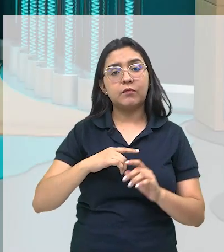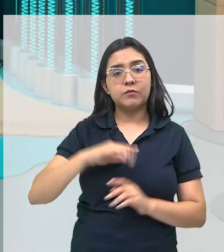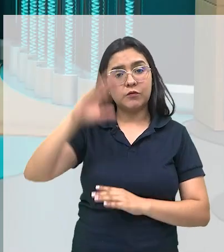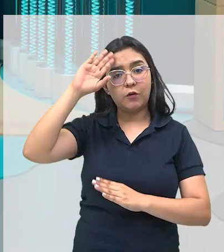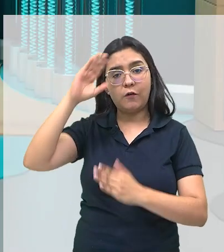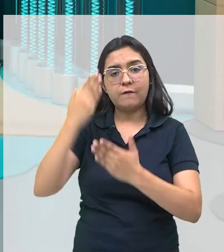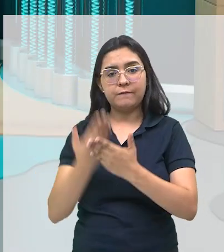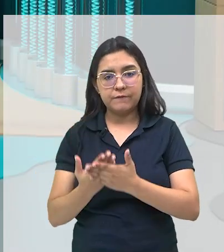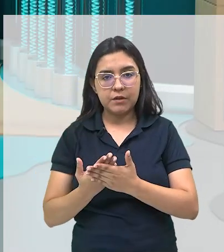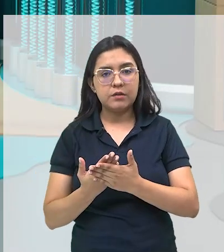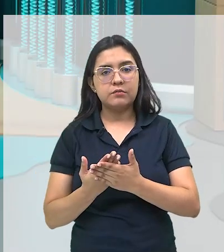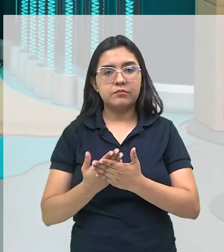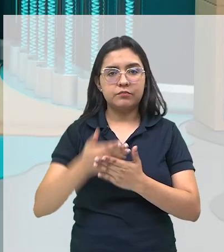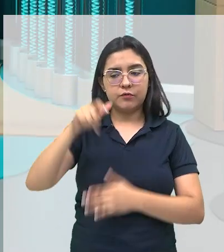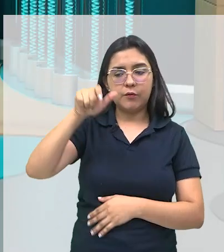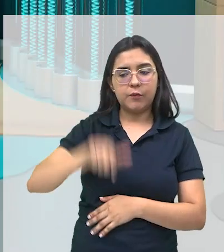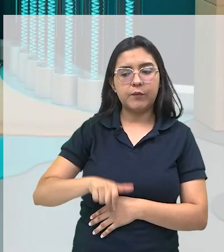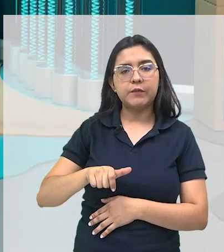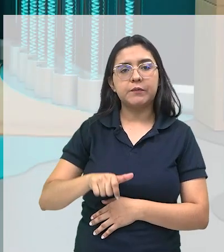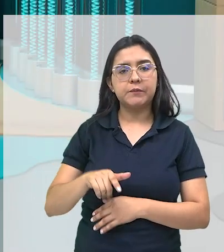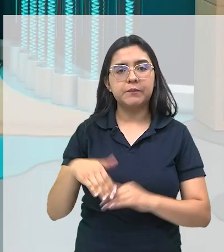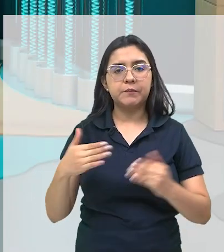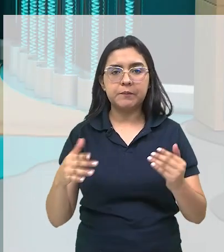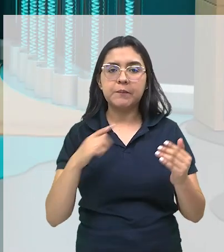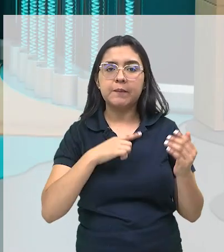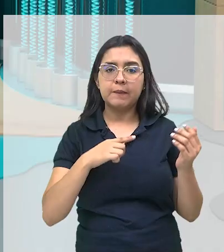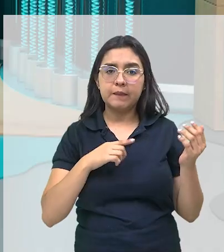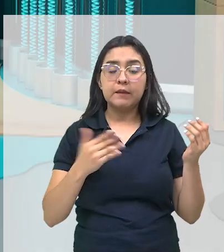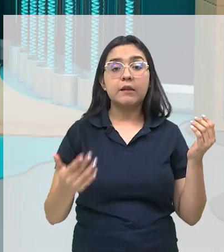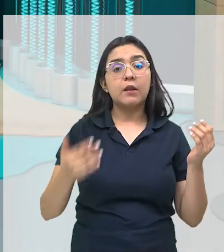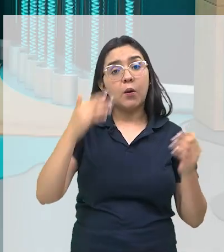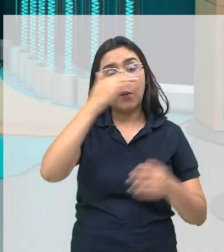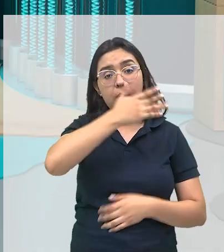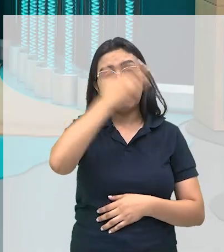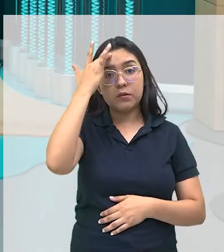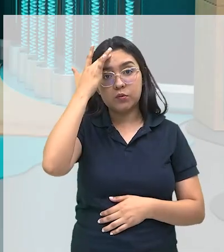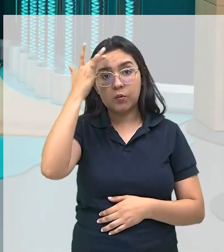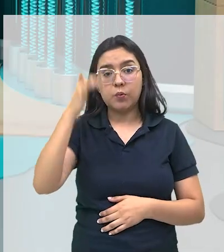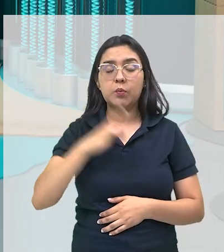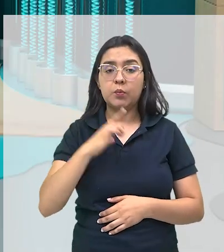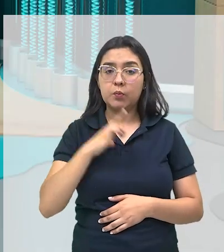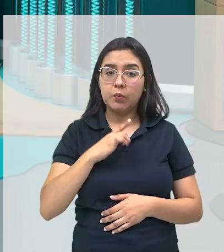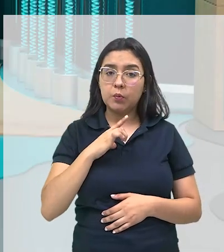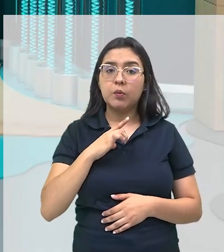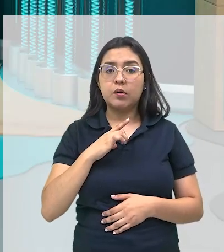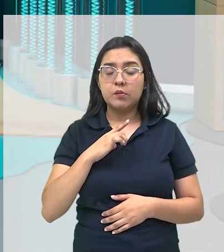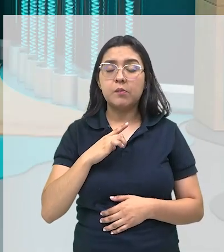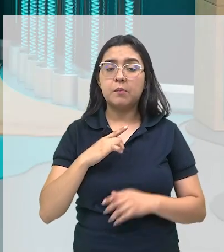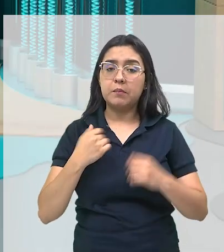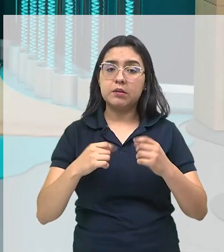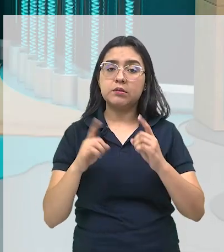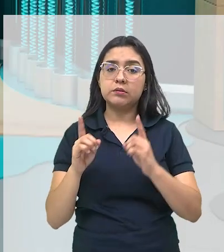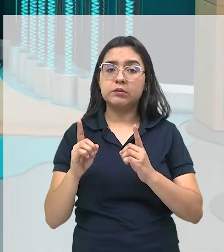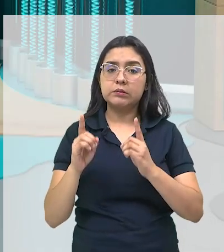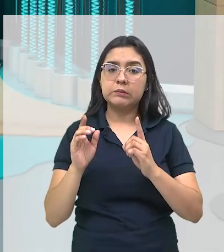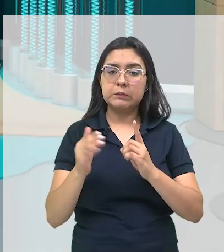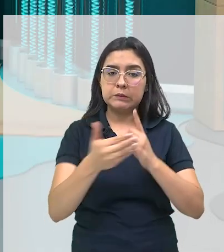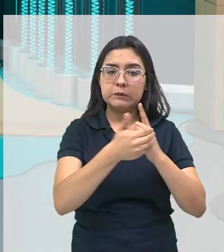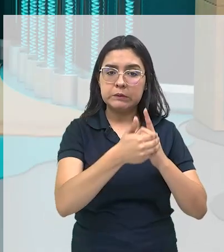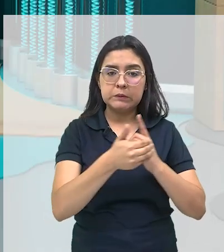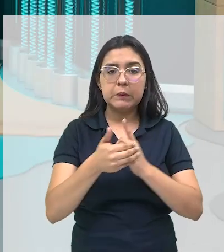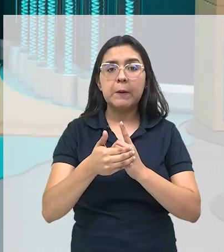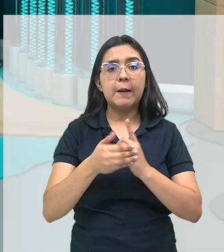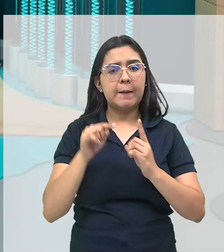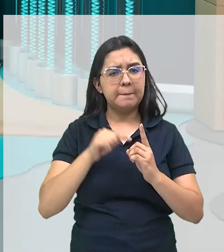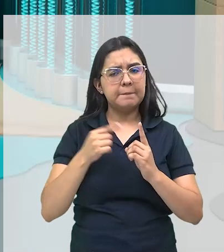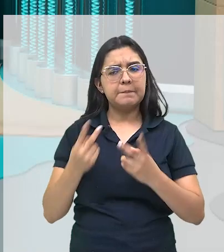outro. Então, enquanto o cavalheiro conduz a dama, ela tem que ter essa